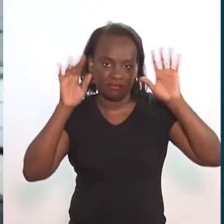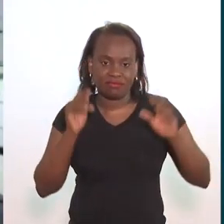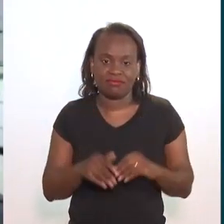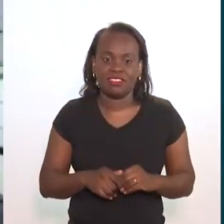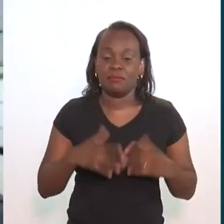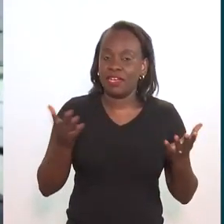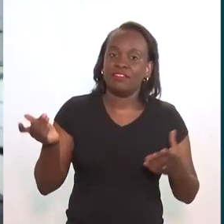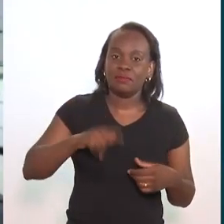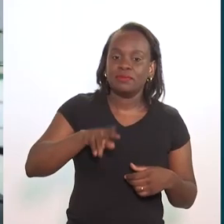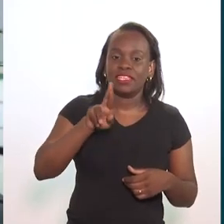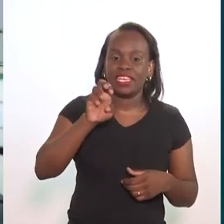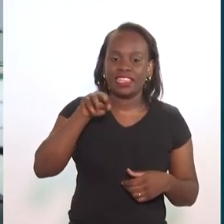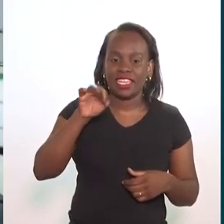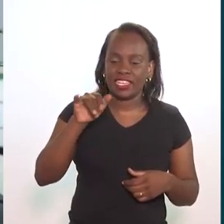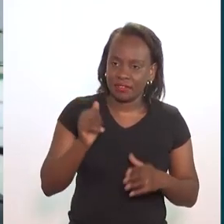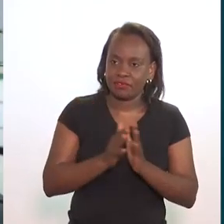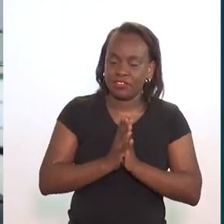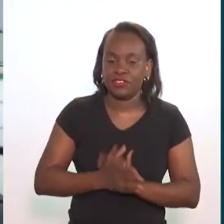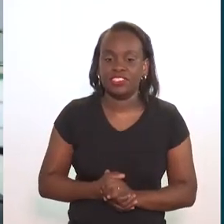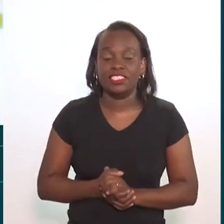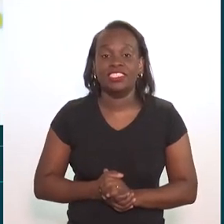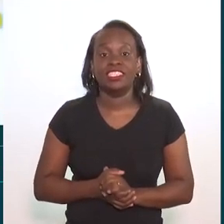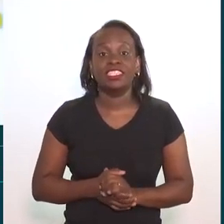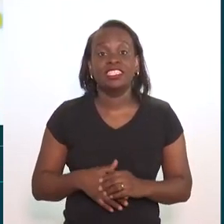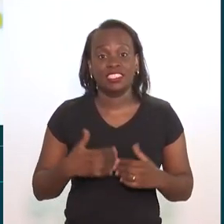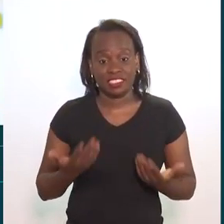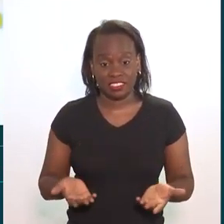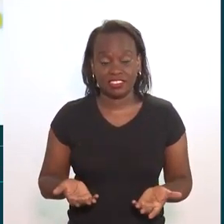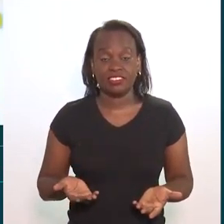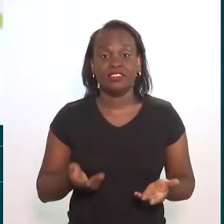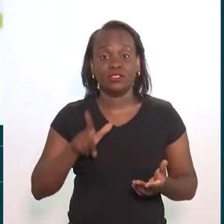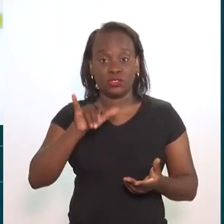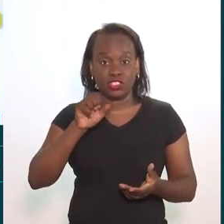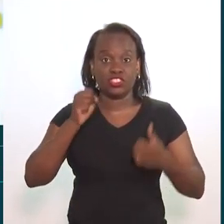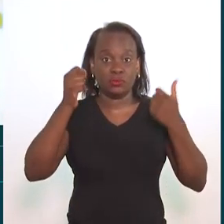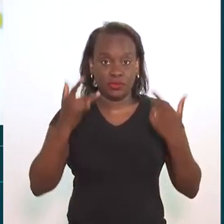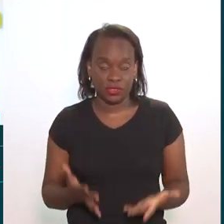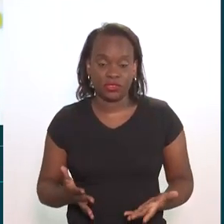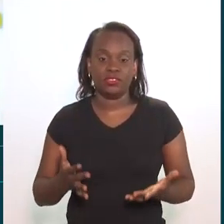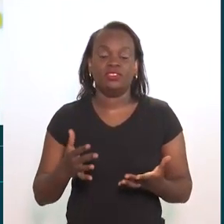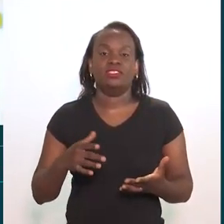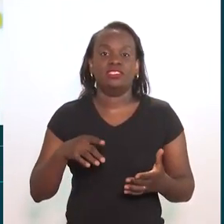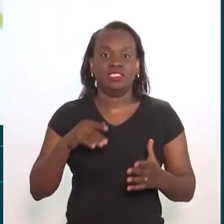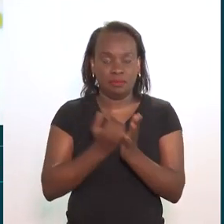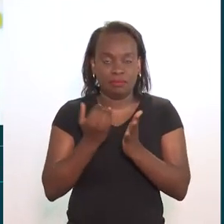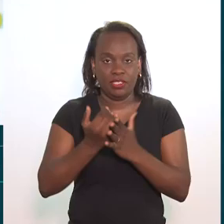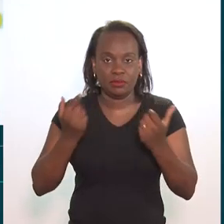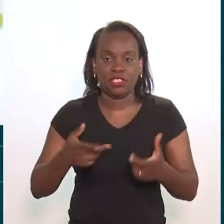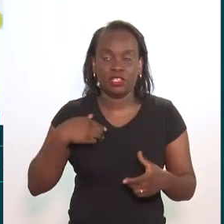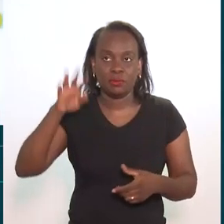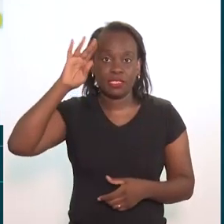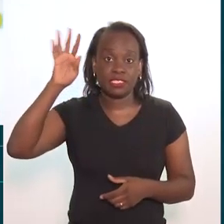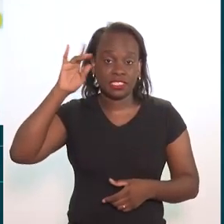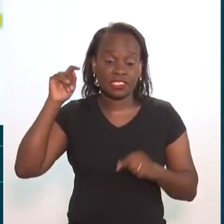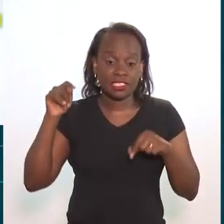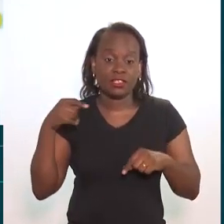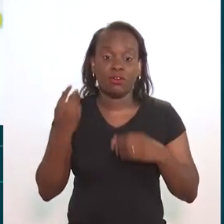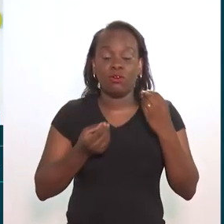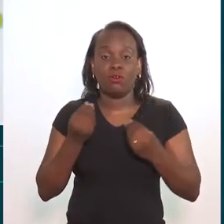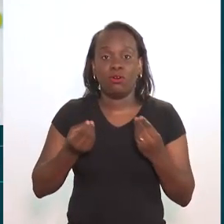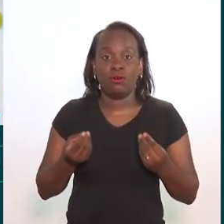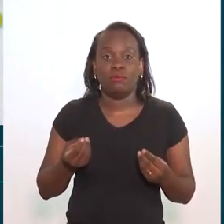muito dessa reflexão. Mas vamos lá, Renata, por favor. O Luiz falou isso, né? Você ratificou, e eu estava pensando